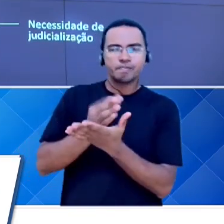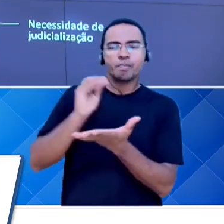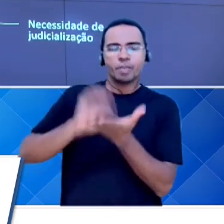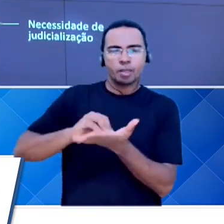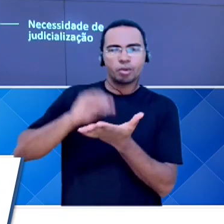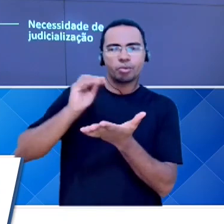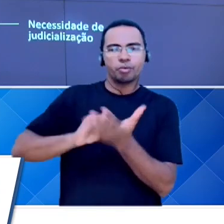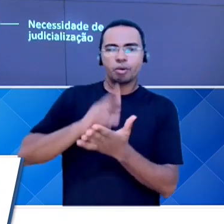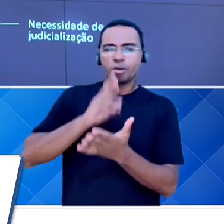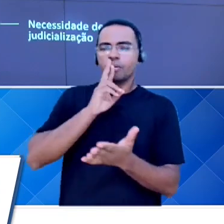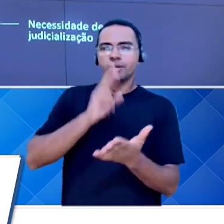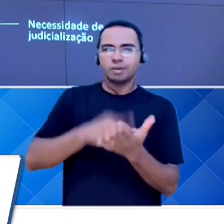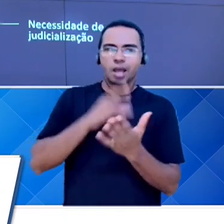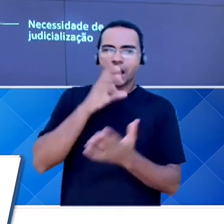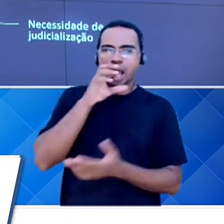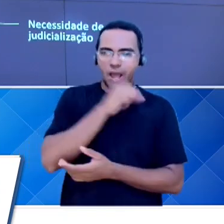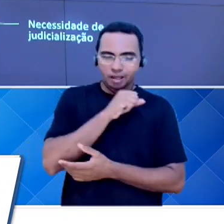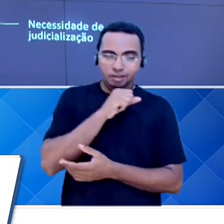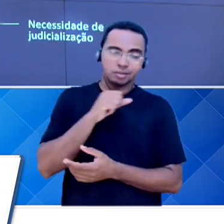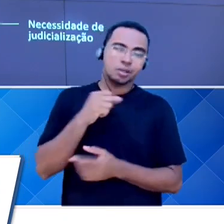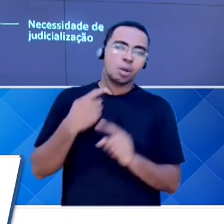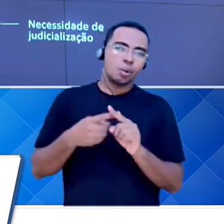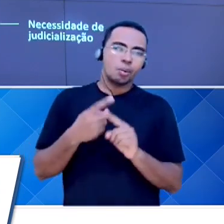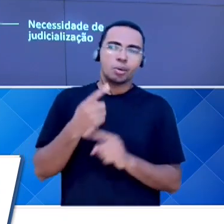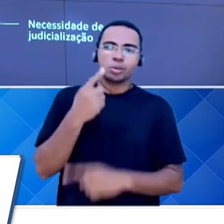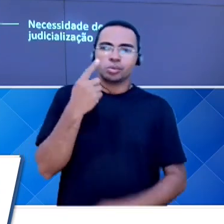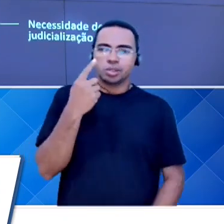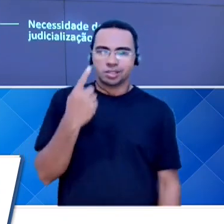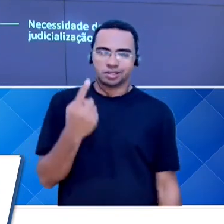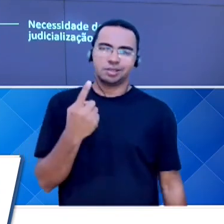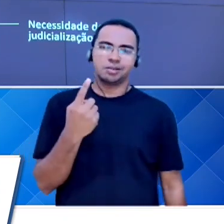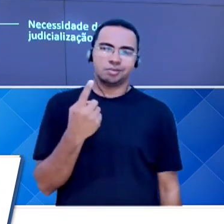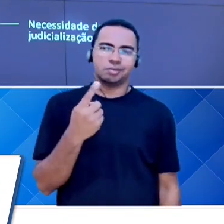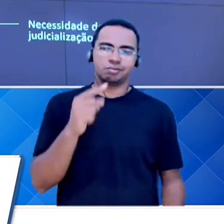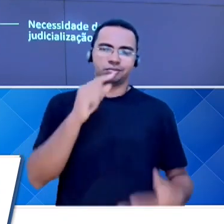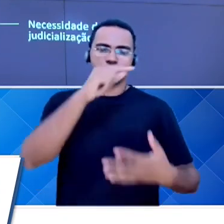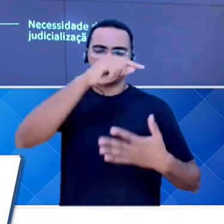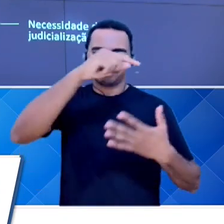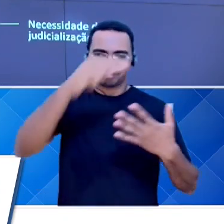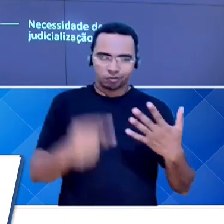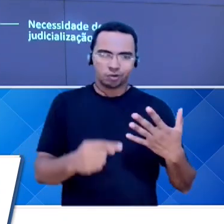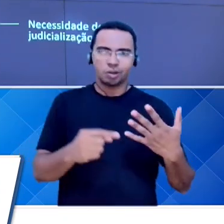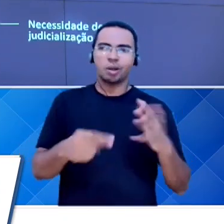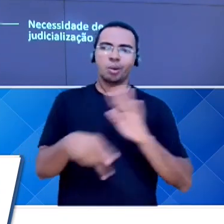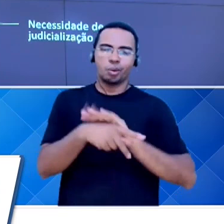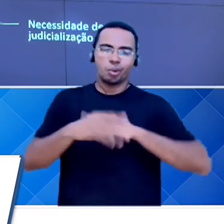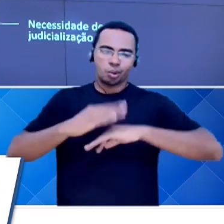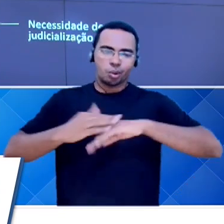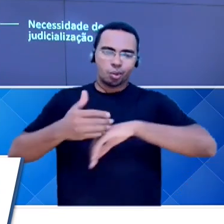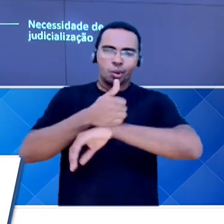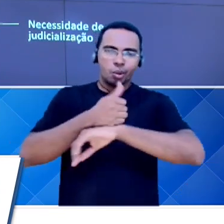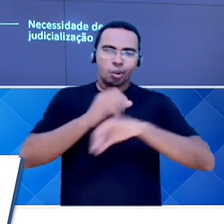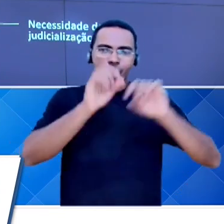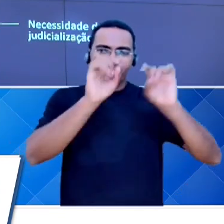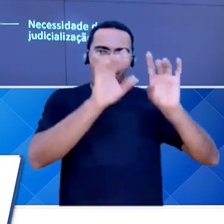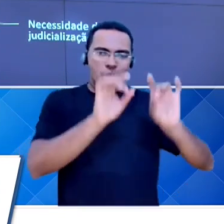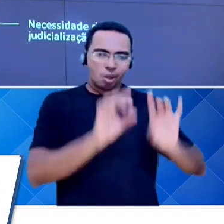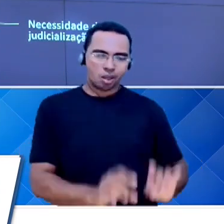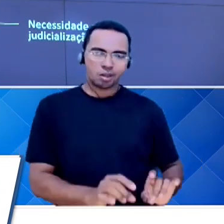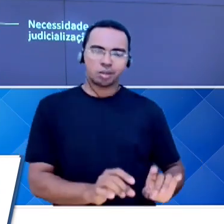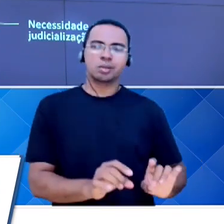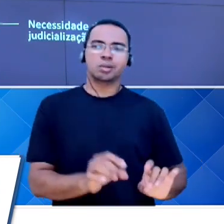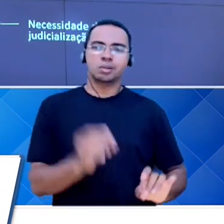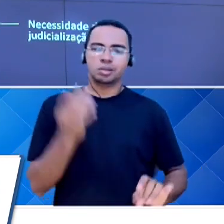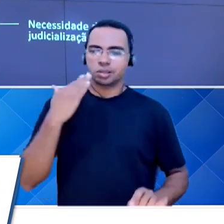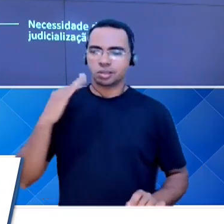diagnóstico precoce, porque uma das questões colocadas pelos profissionais especializados em saúde para as crianças com